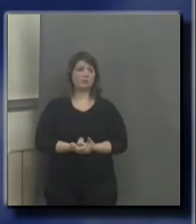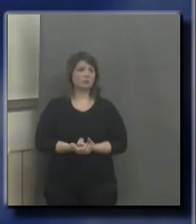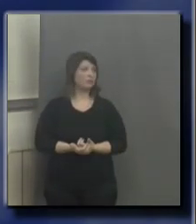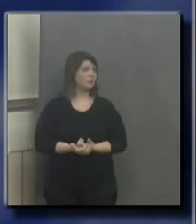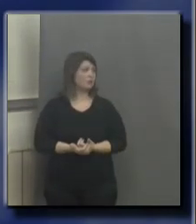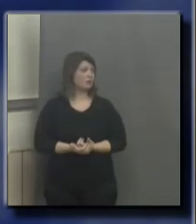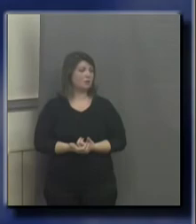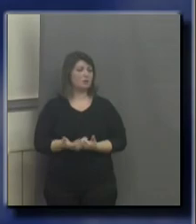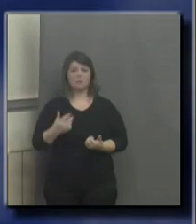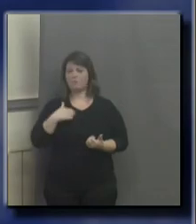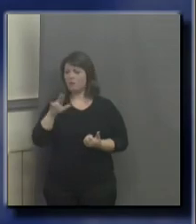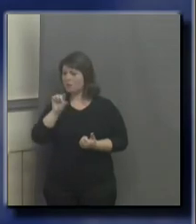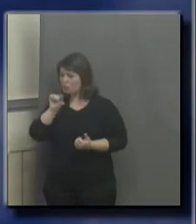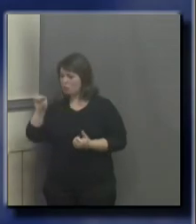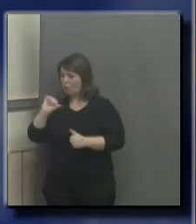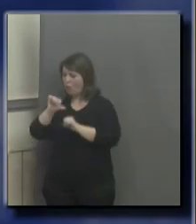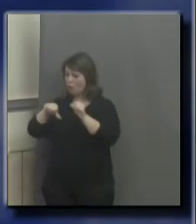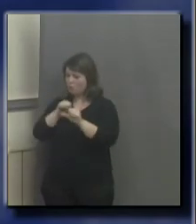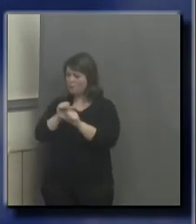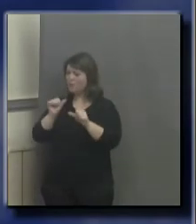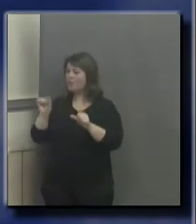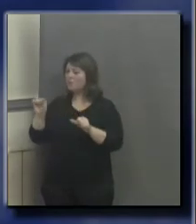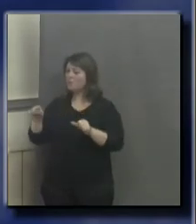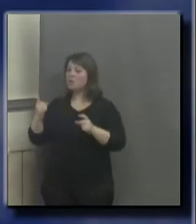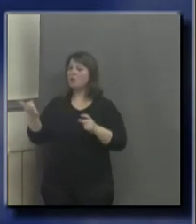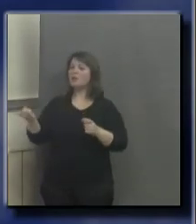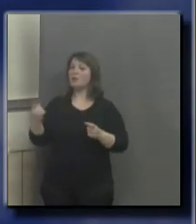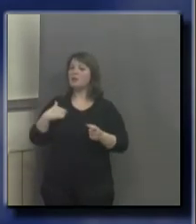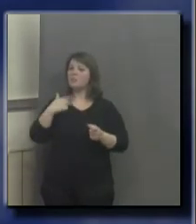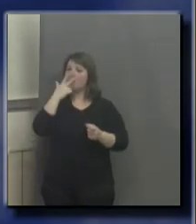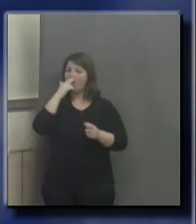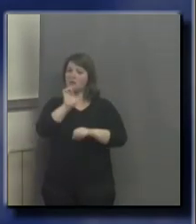Mas não mudaram efetivamente o que é feito. Então, em vez de fazer